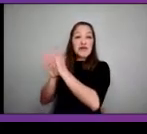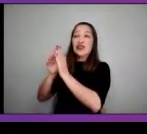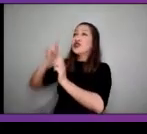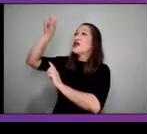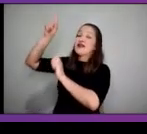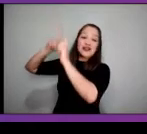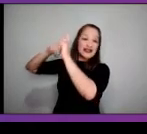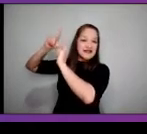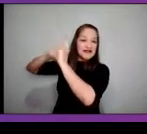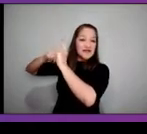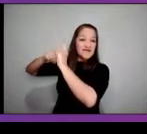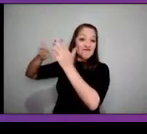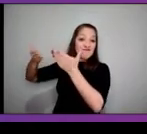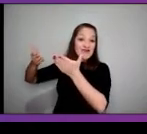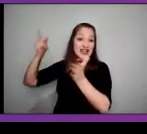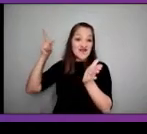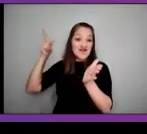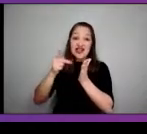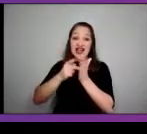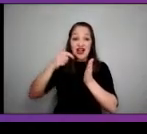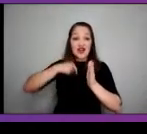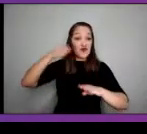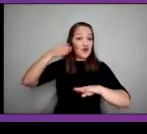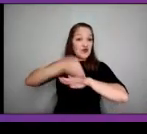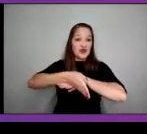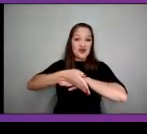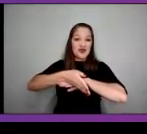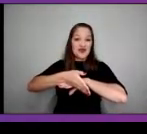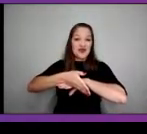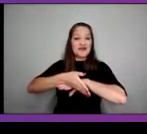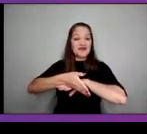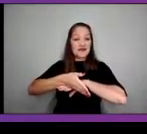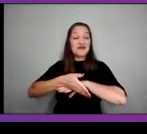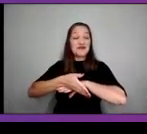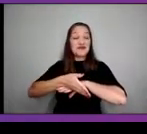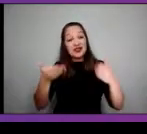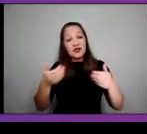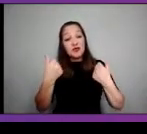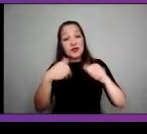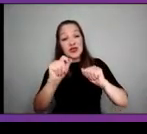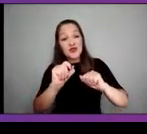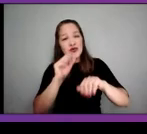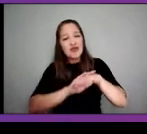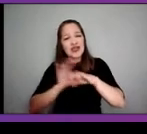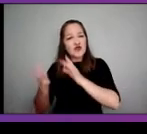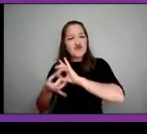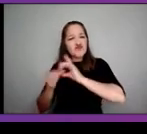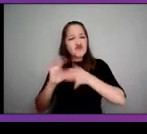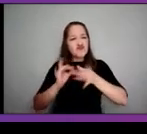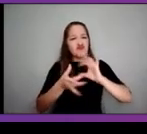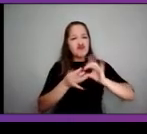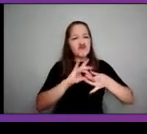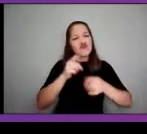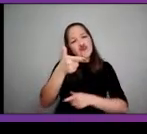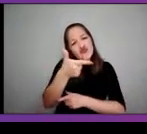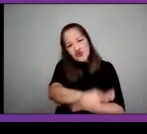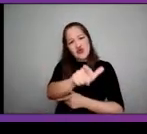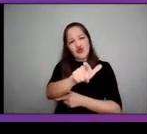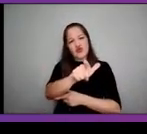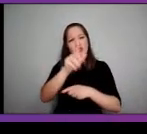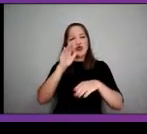tal então só para fechar aqui a honra O que é preciso fazer essa reconexão de alguma maneira né